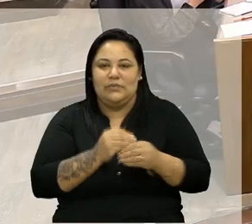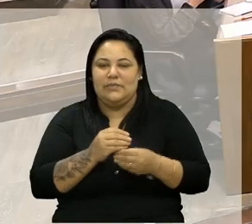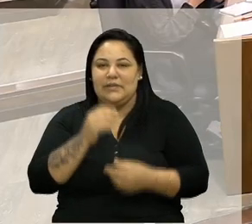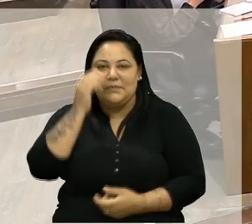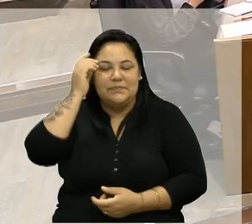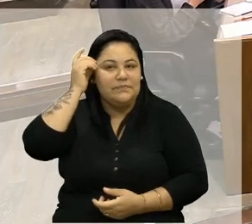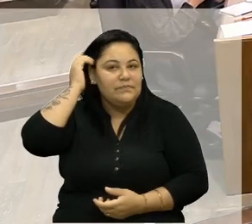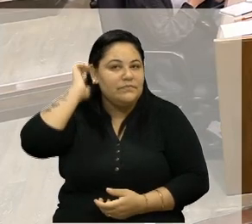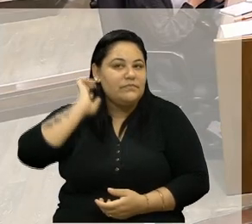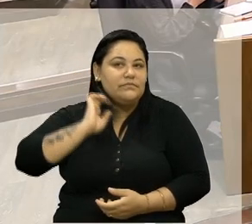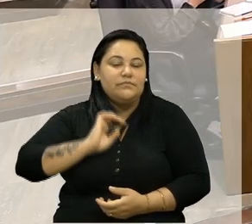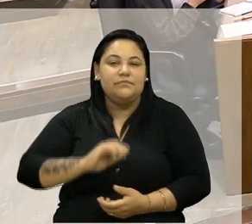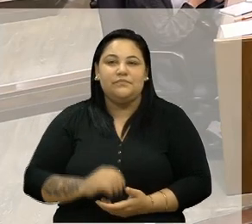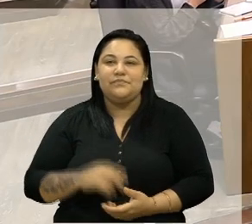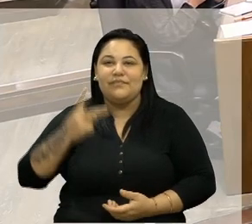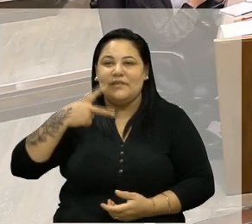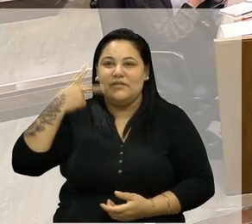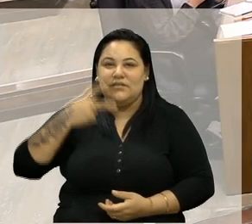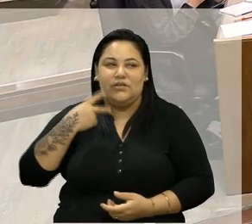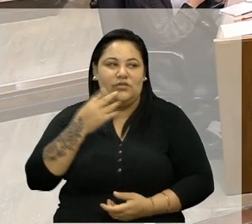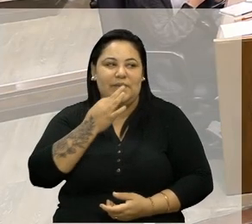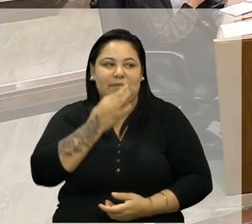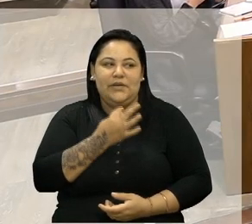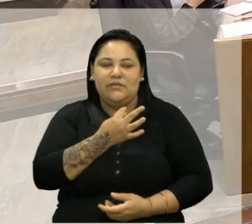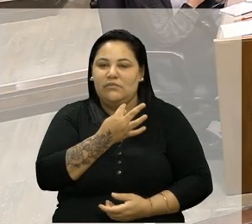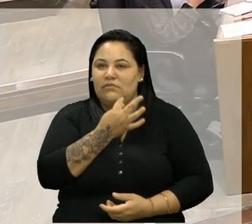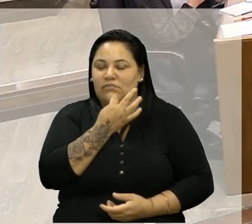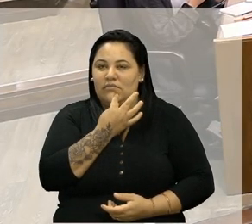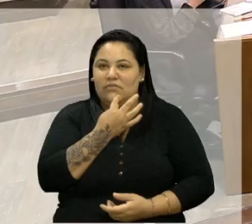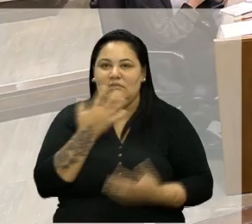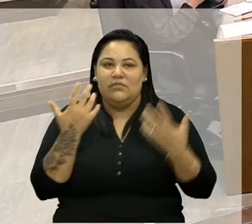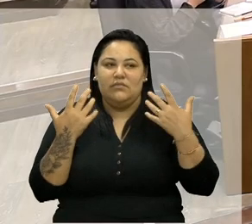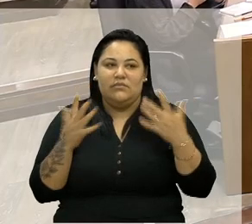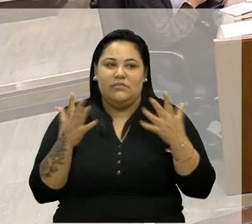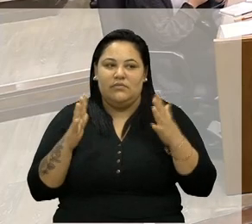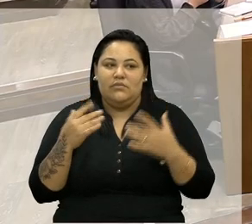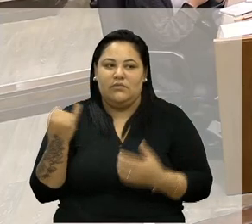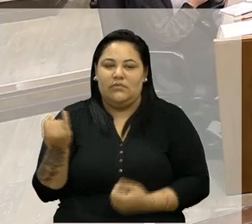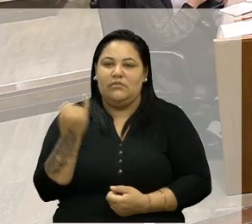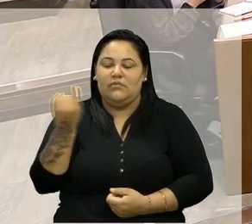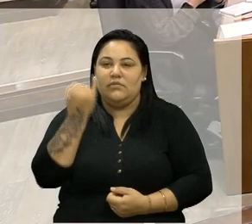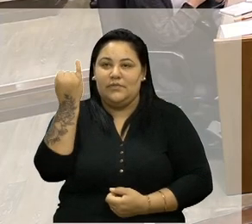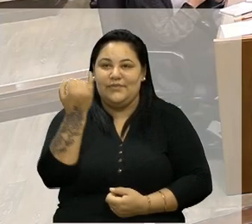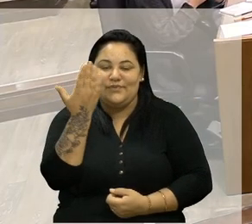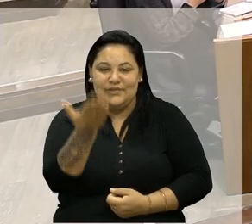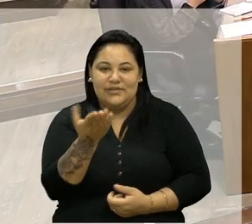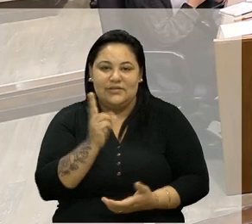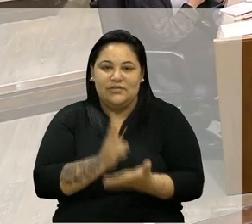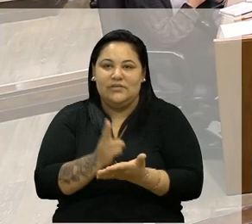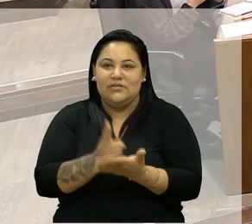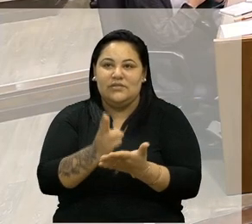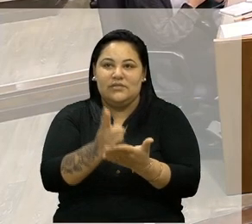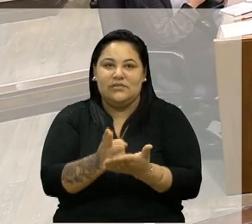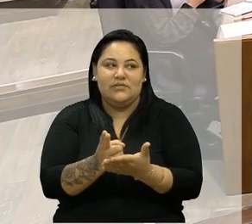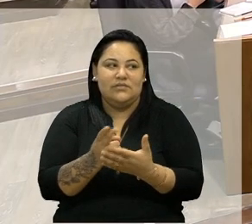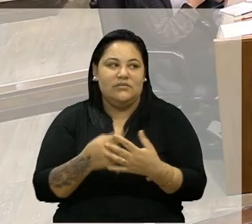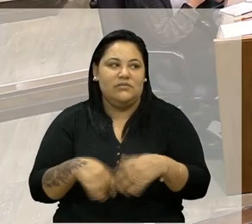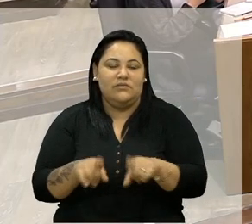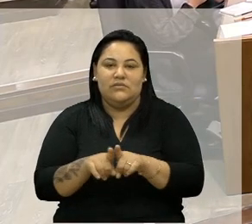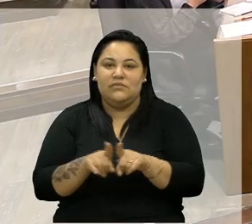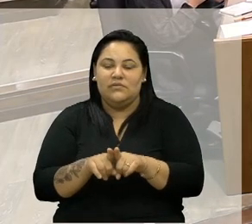Vereador vereadora ta Parabéns pela pela importância e p a senhora sempre apoiou o